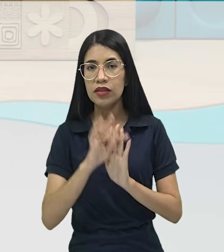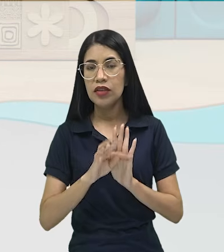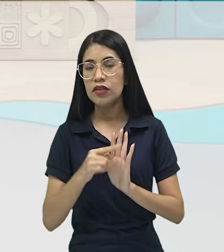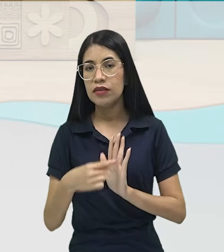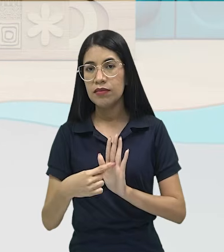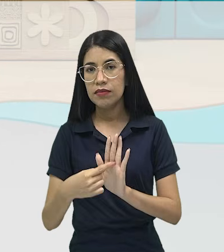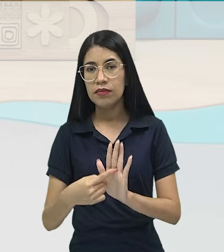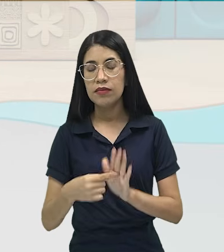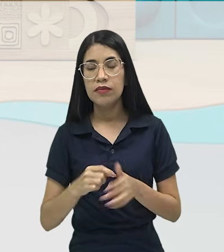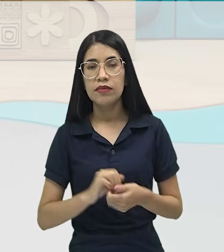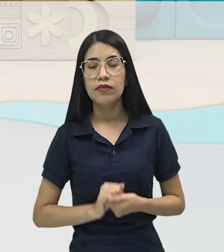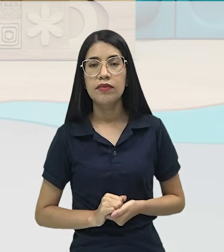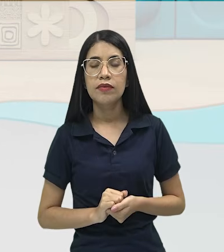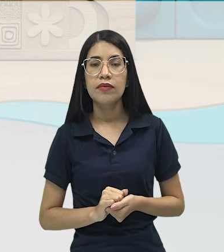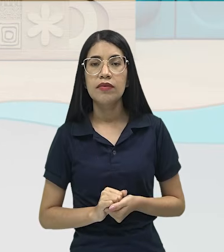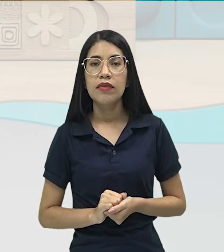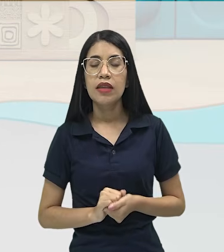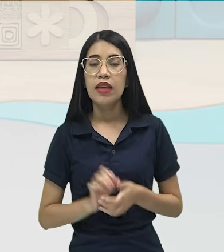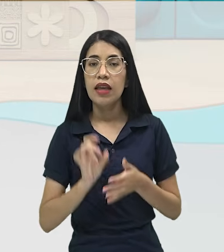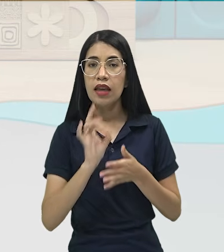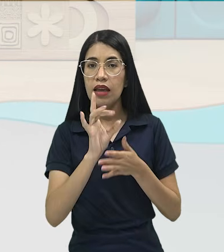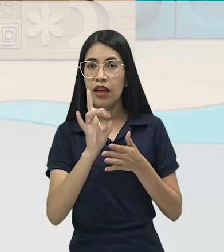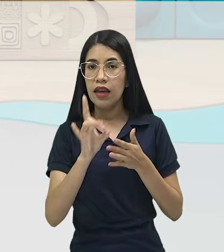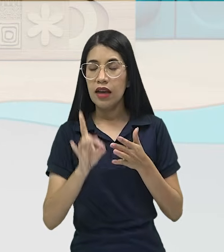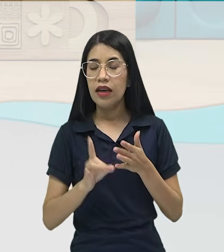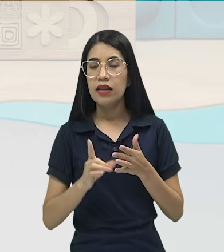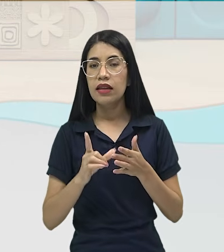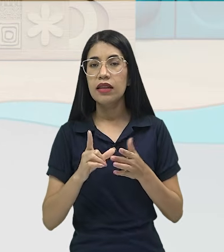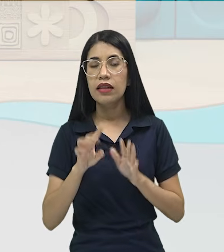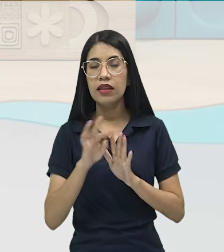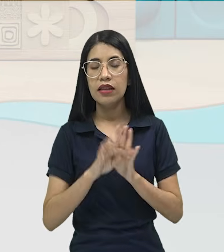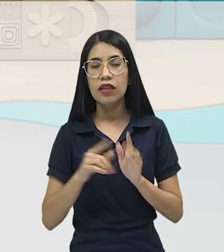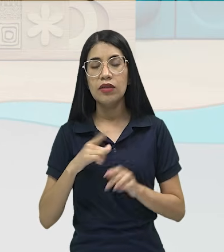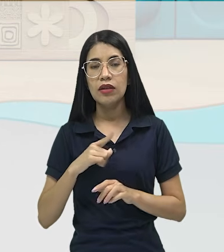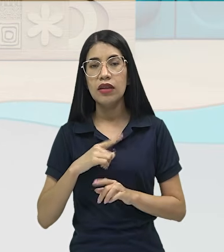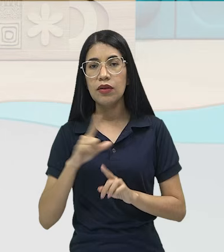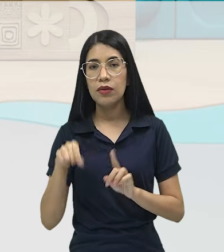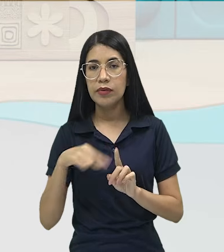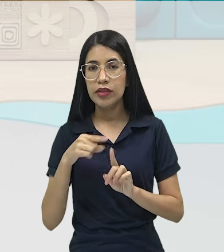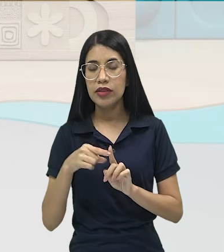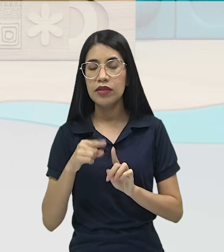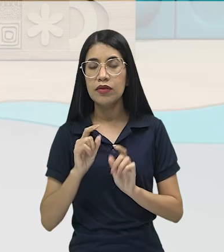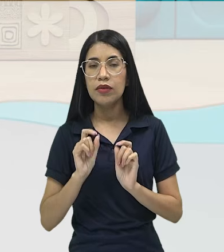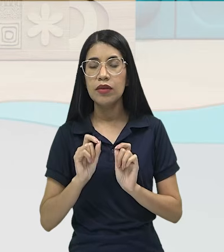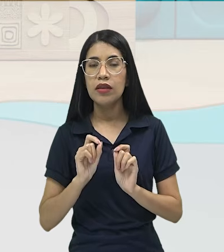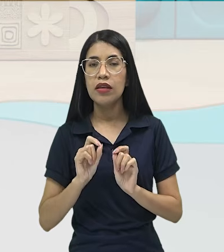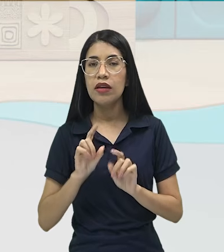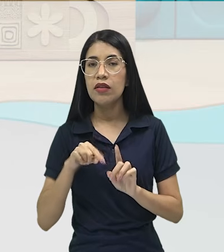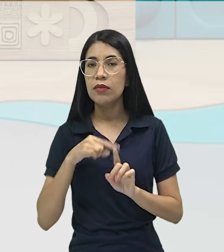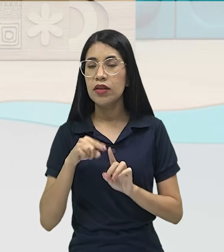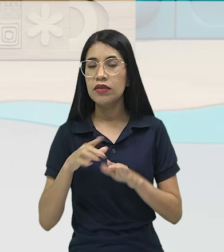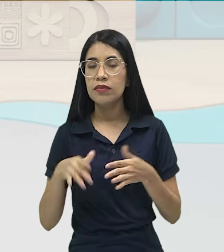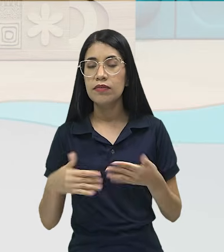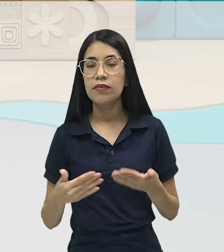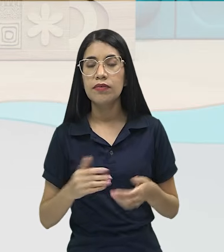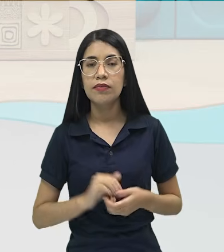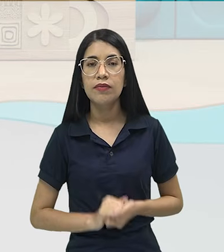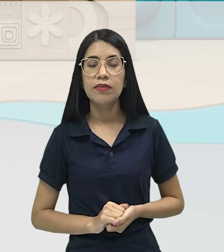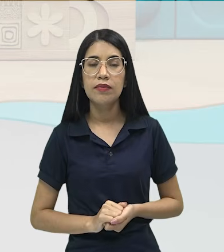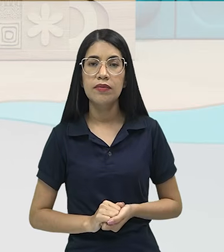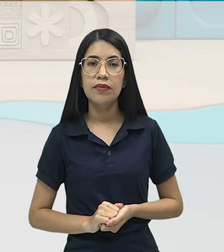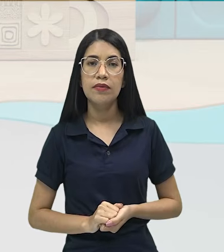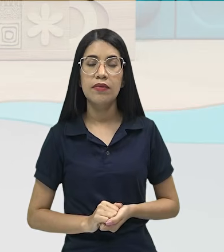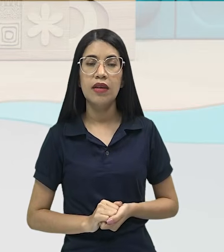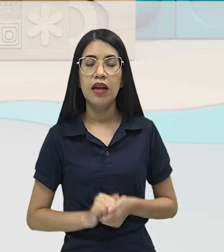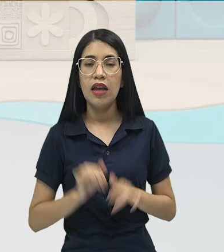para nós. E cada um deles tem o quê? Uma função. Qual é essa função? Qual é essa finalidade? Né?